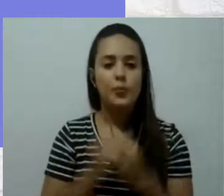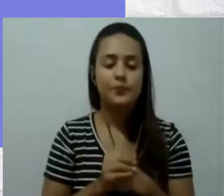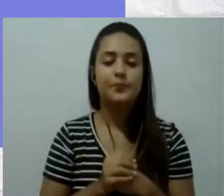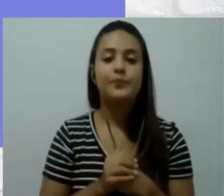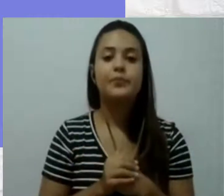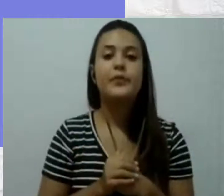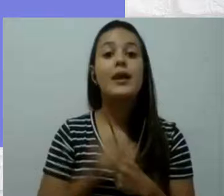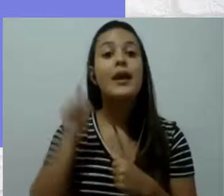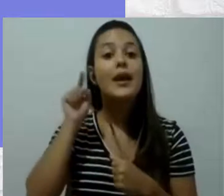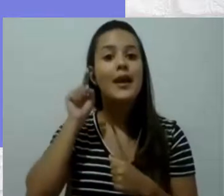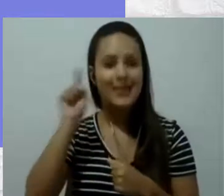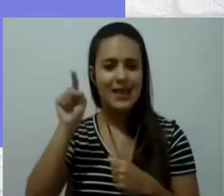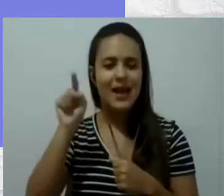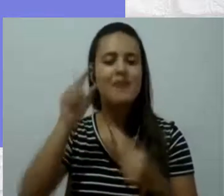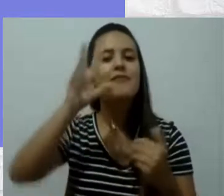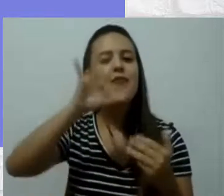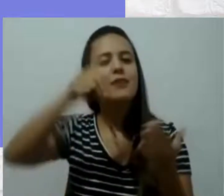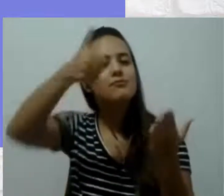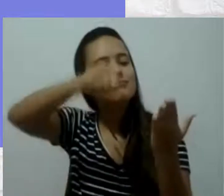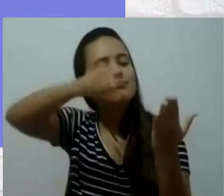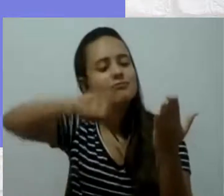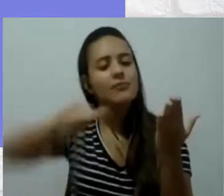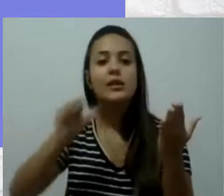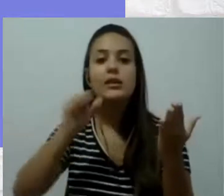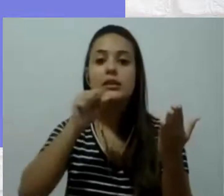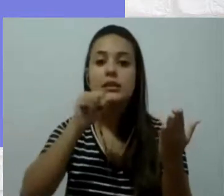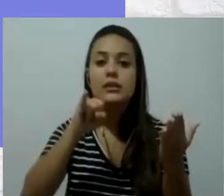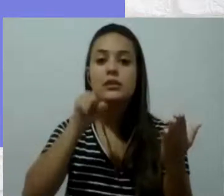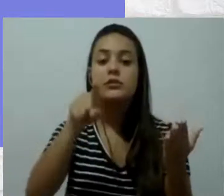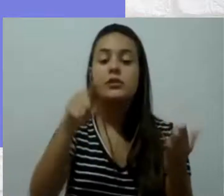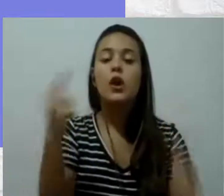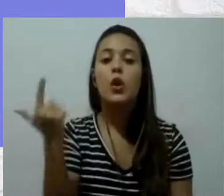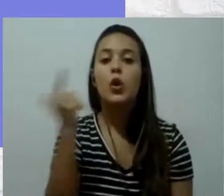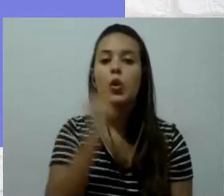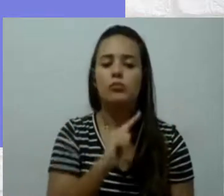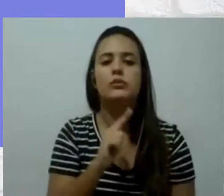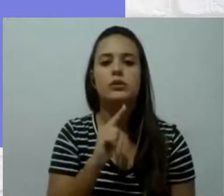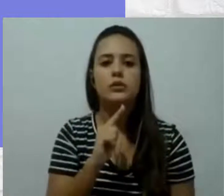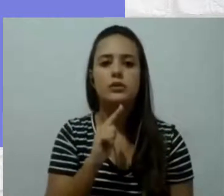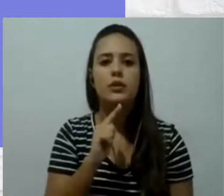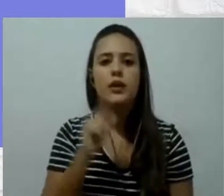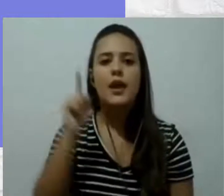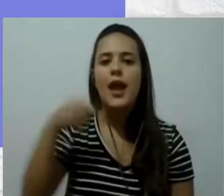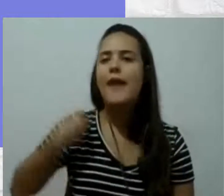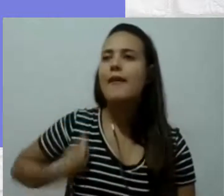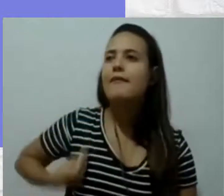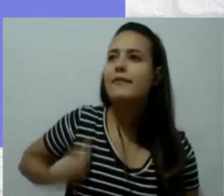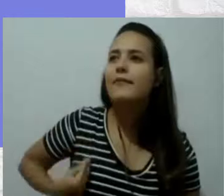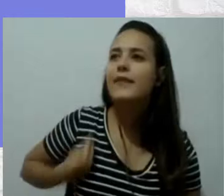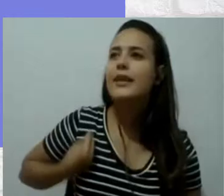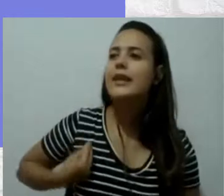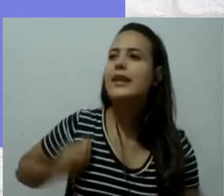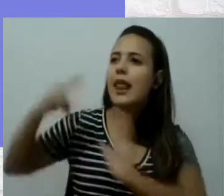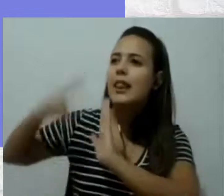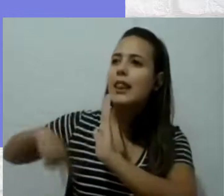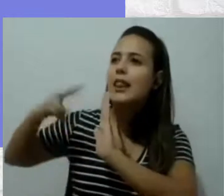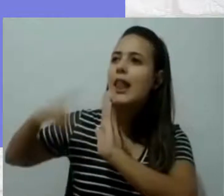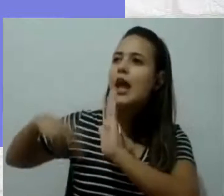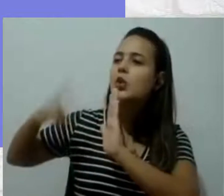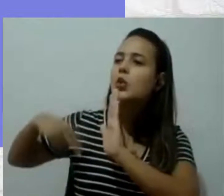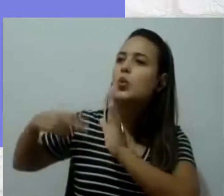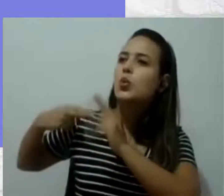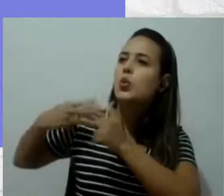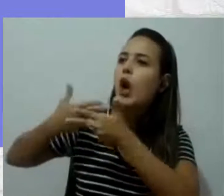vai funcionar, eles vão avaliar se você soube trazer da sua vivência, das